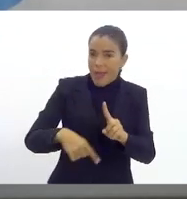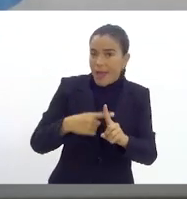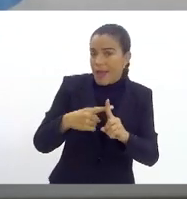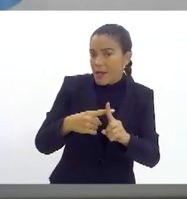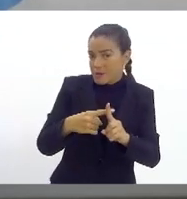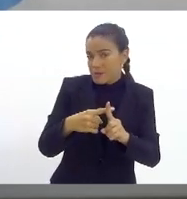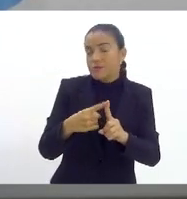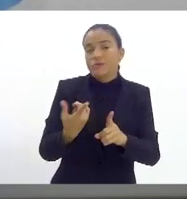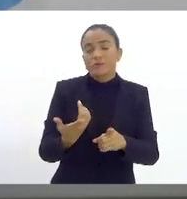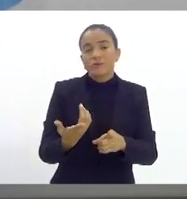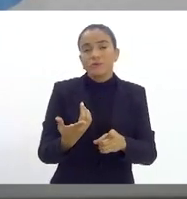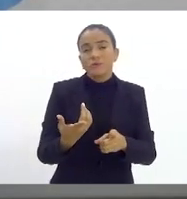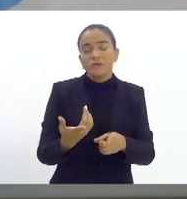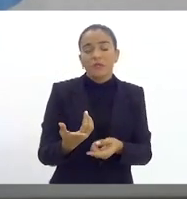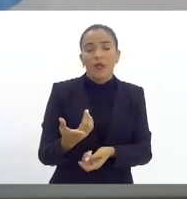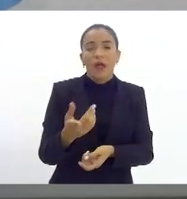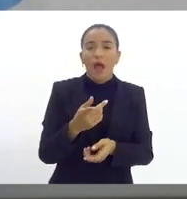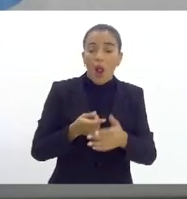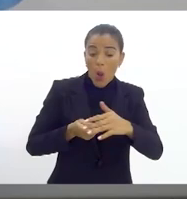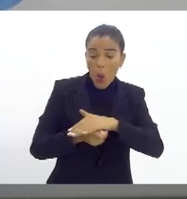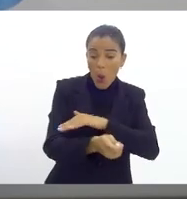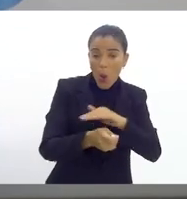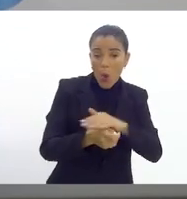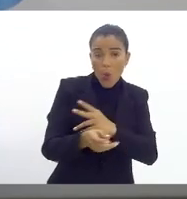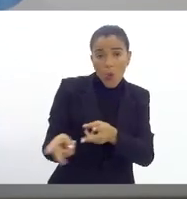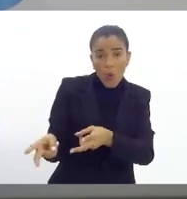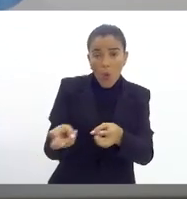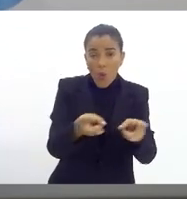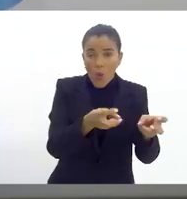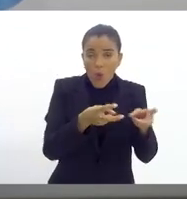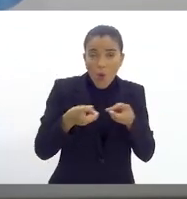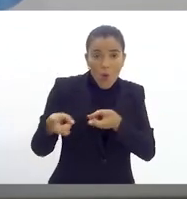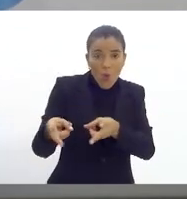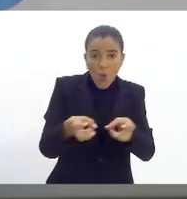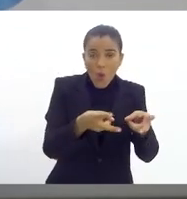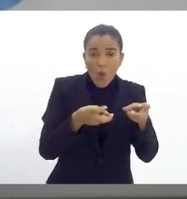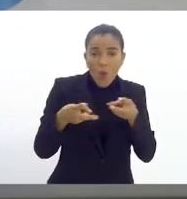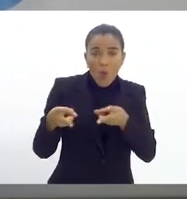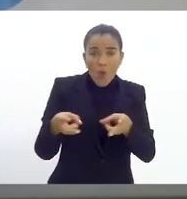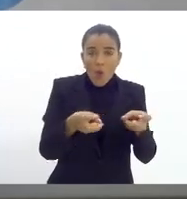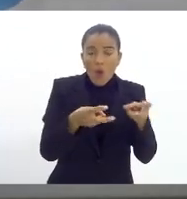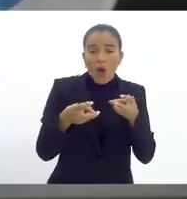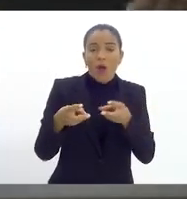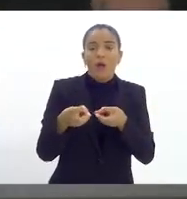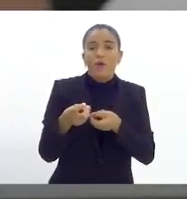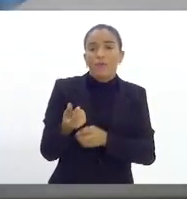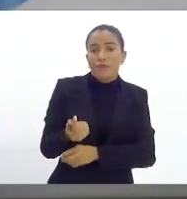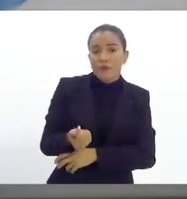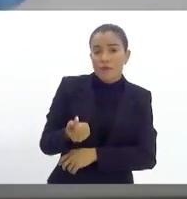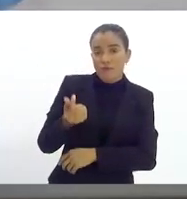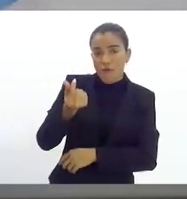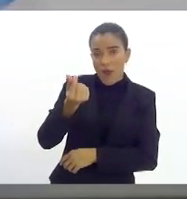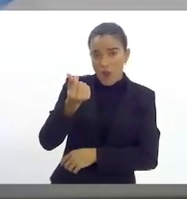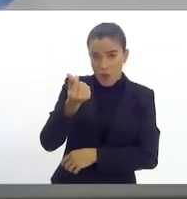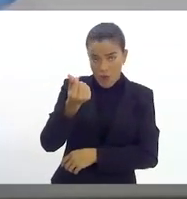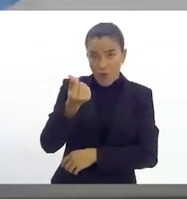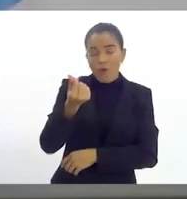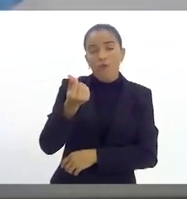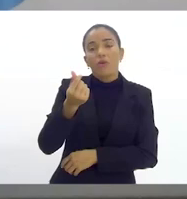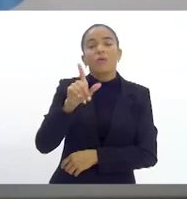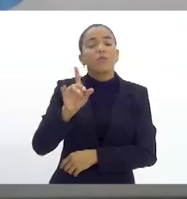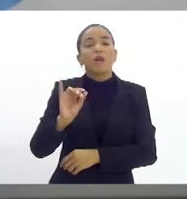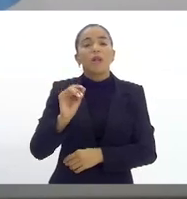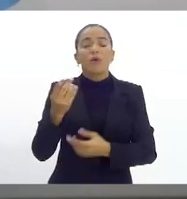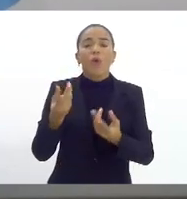circulação desses lucros através da extração de valor pela forma